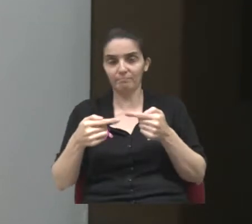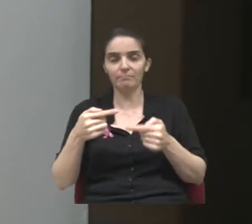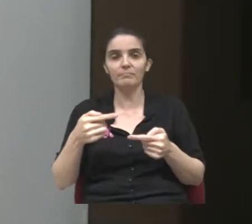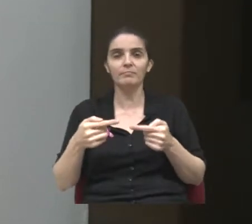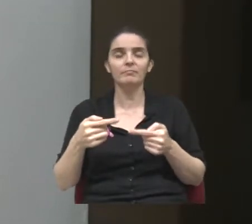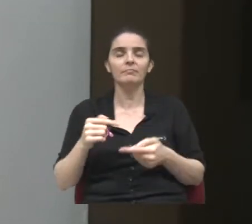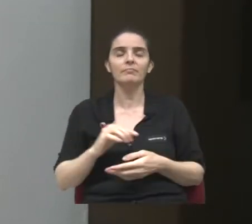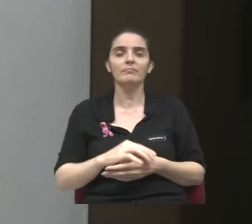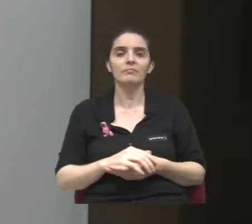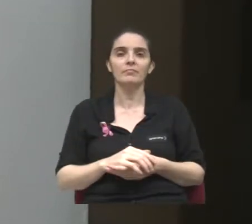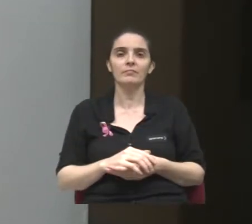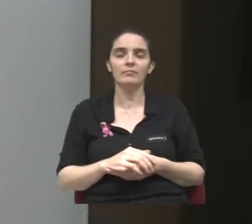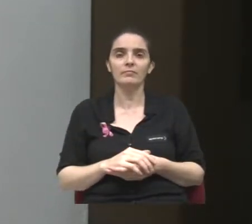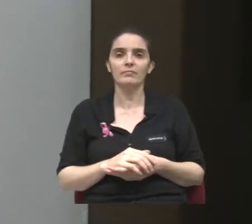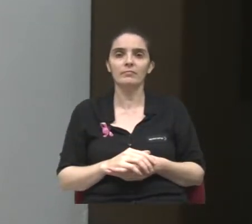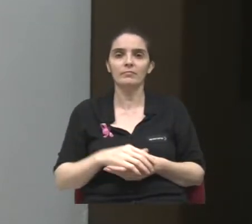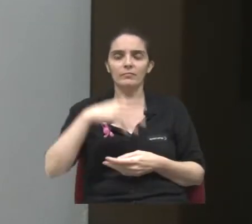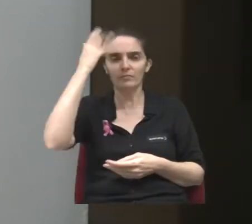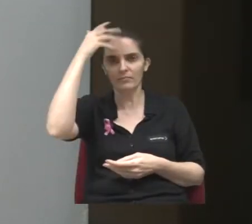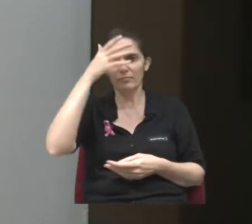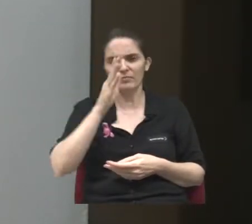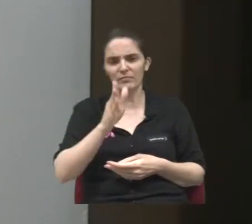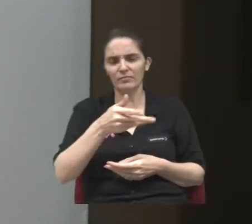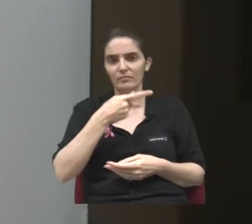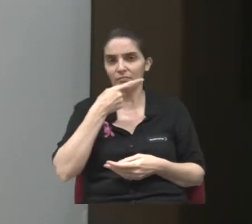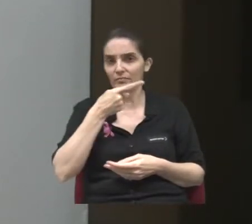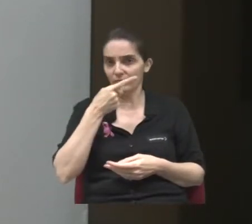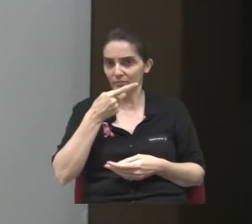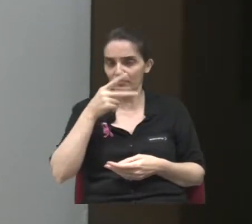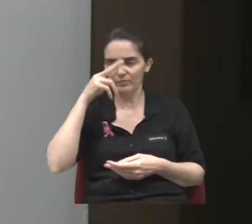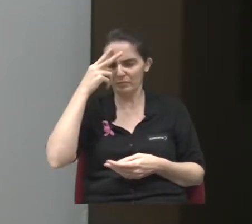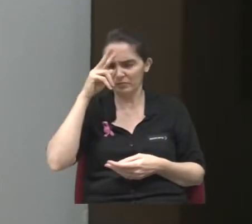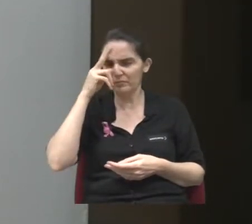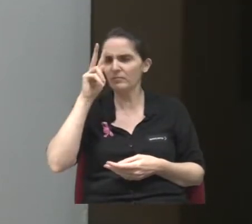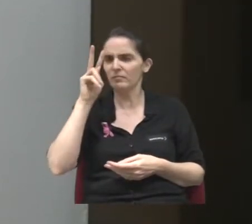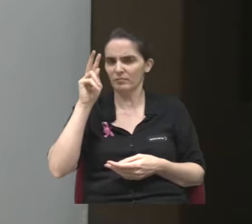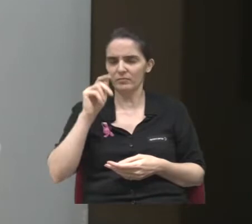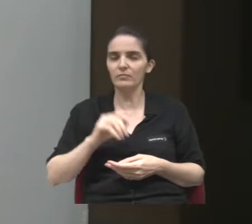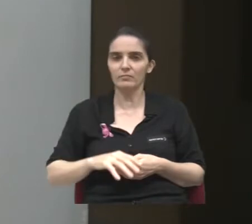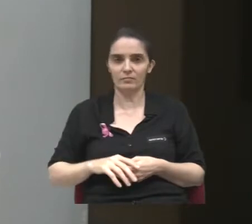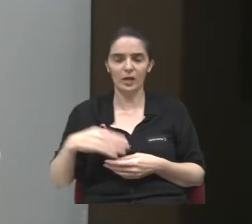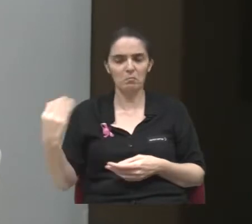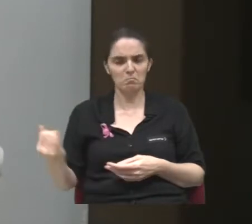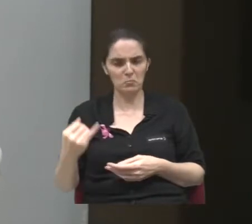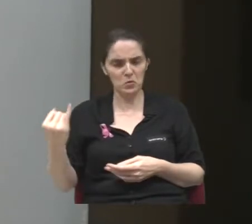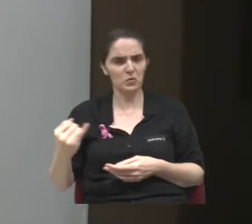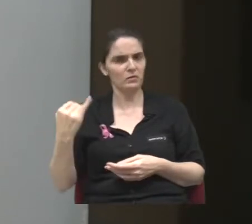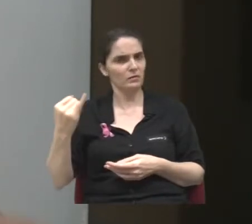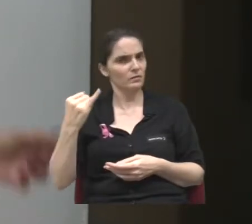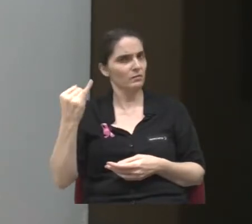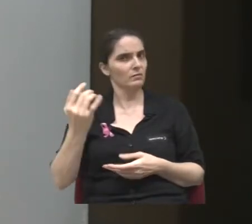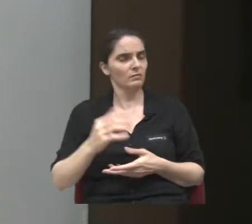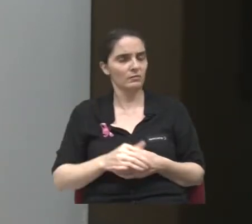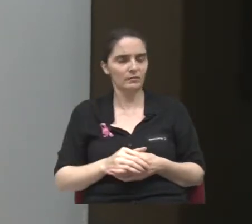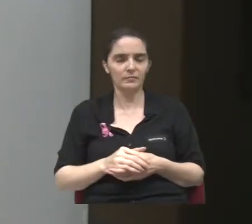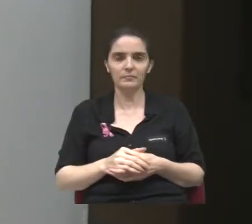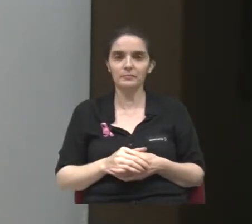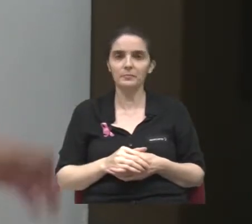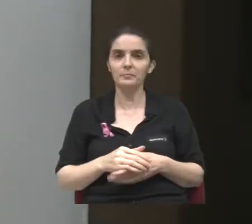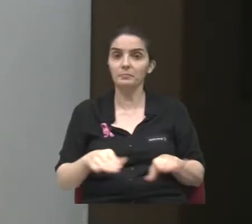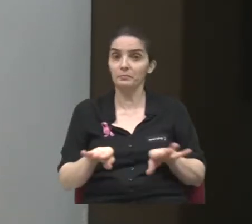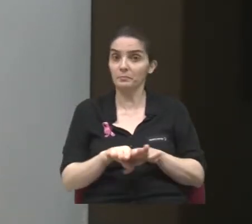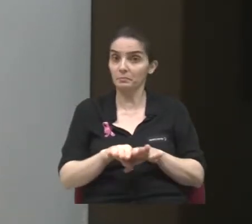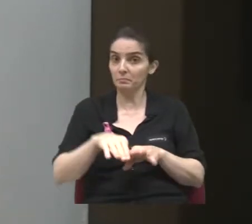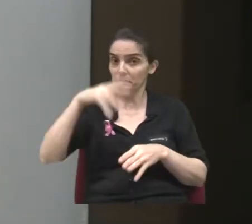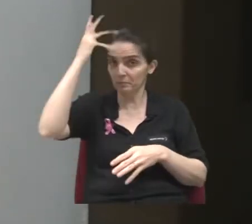Já disse nesse plenário sobre o histórico dela, é extremamente importante. Por isso, até fiz questão de que